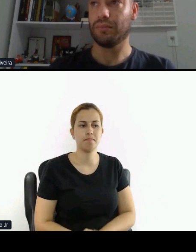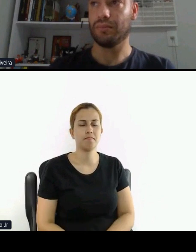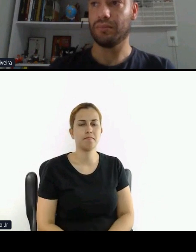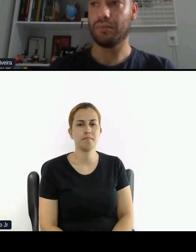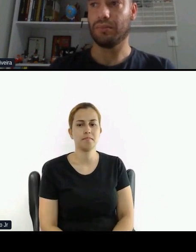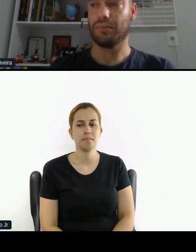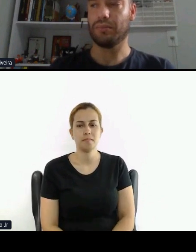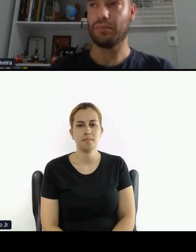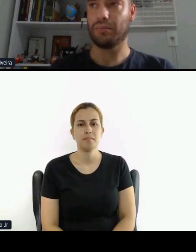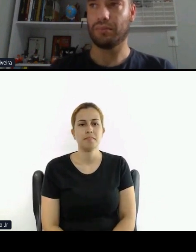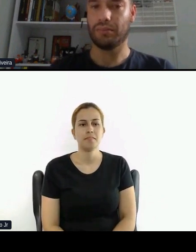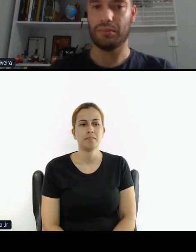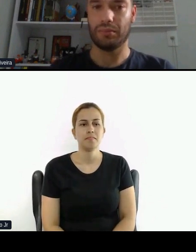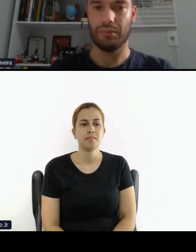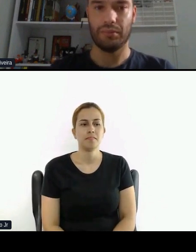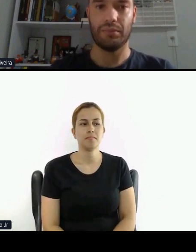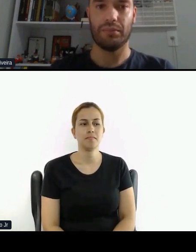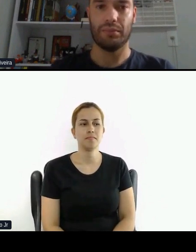Isso.